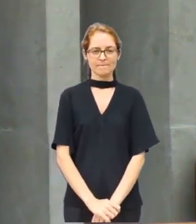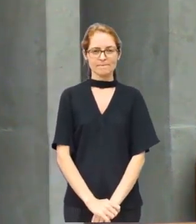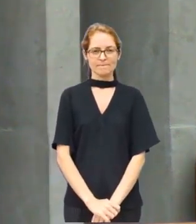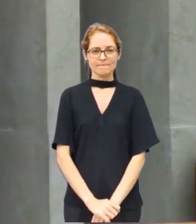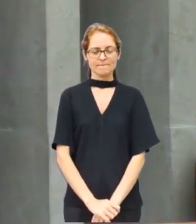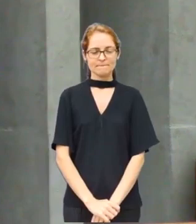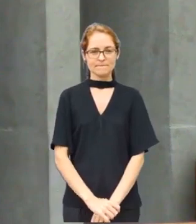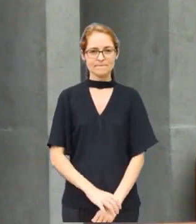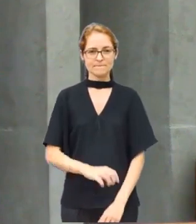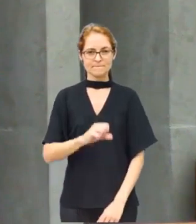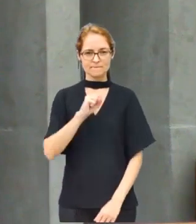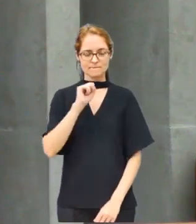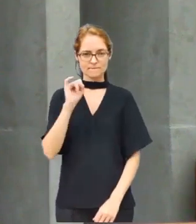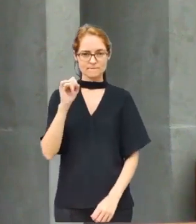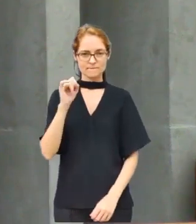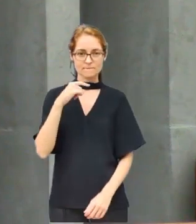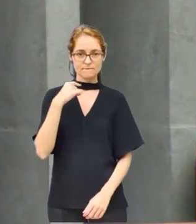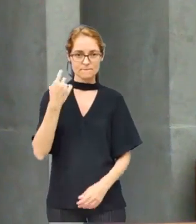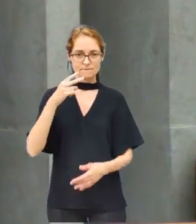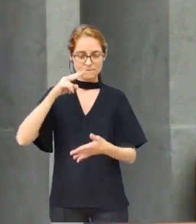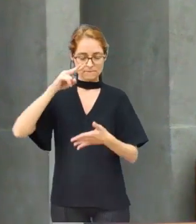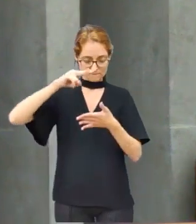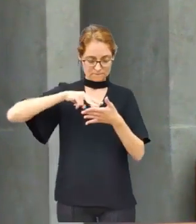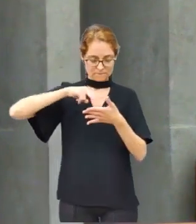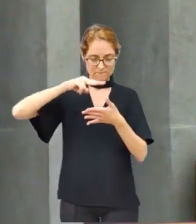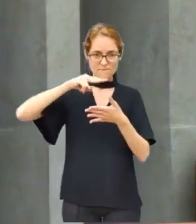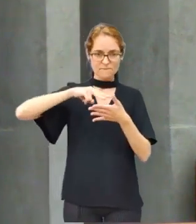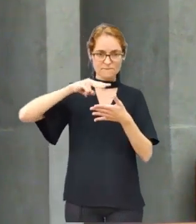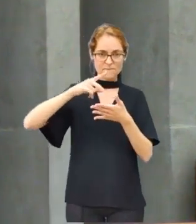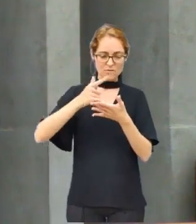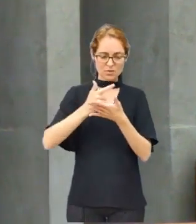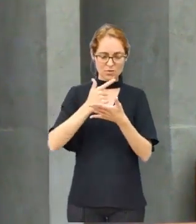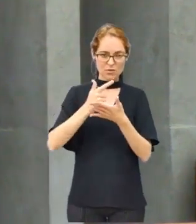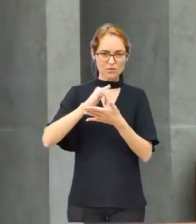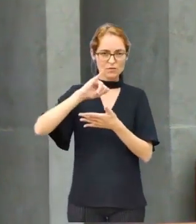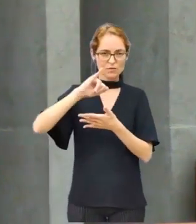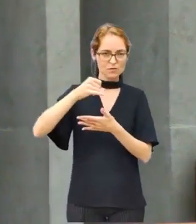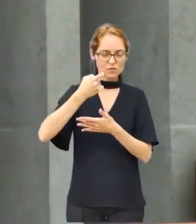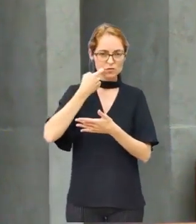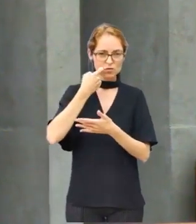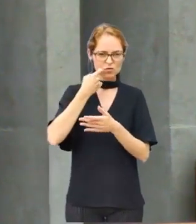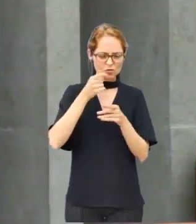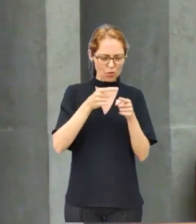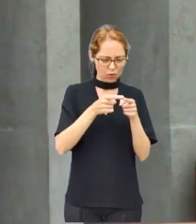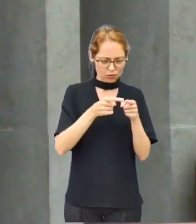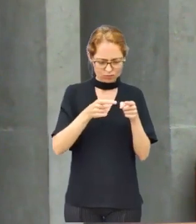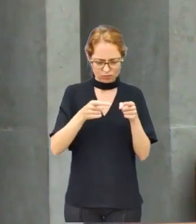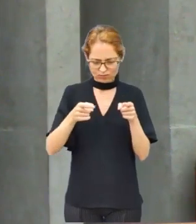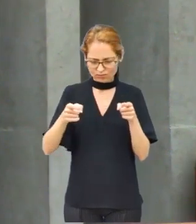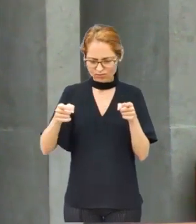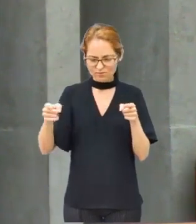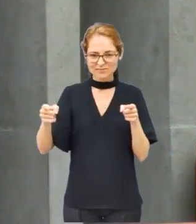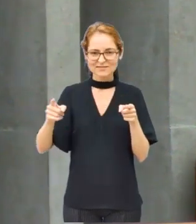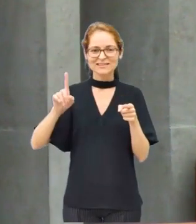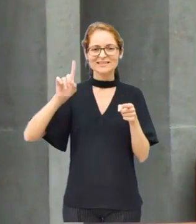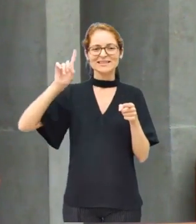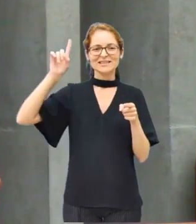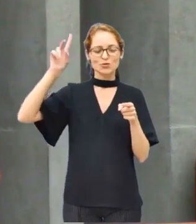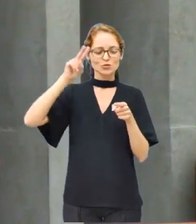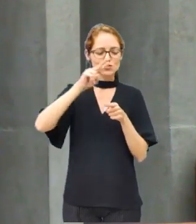o último capítulo, nós vemos Deus cuidando não só enviando um grande peixe, enviando uma grande tempestade,